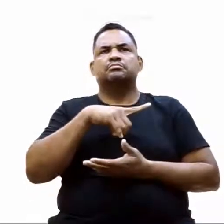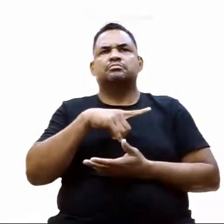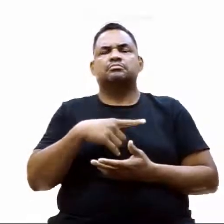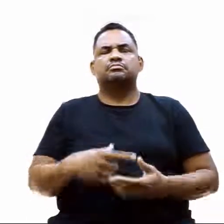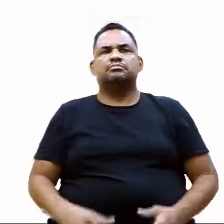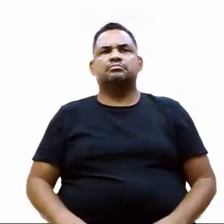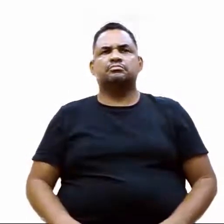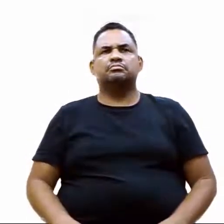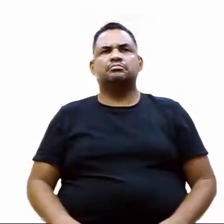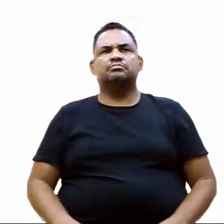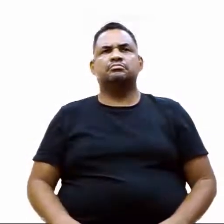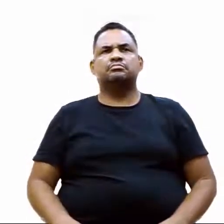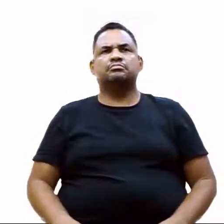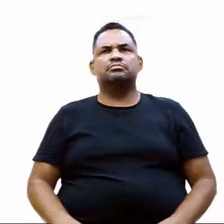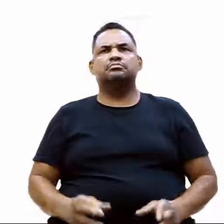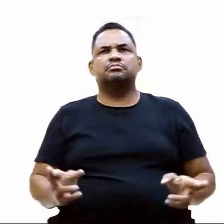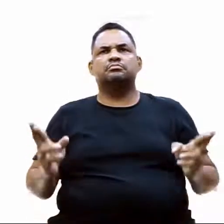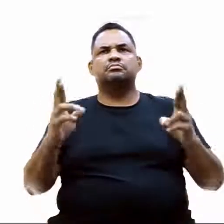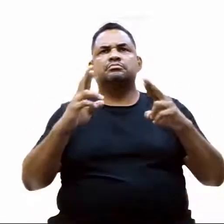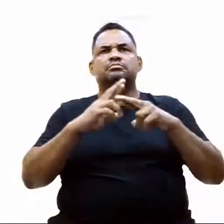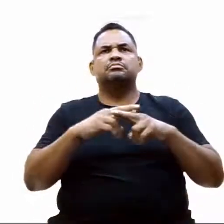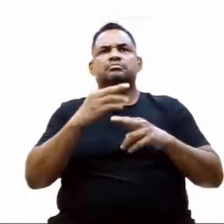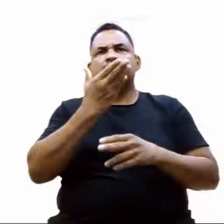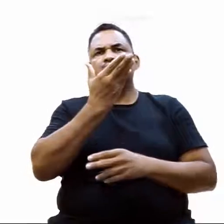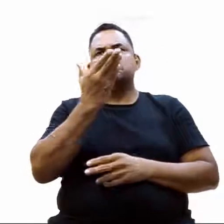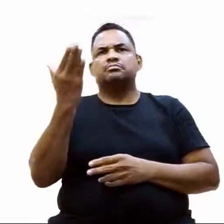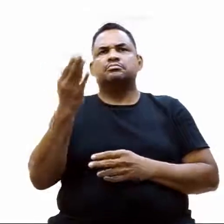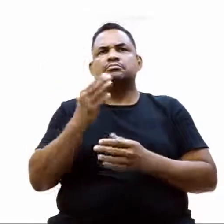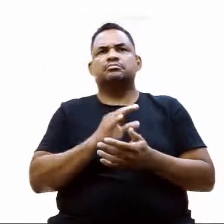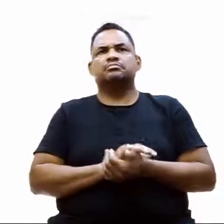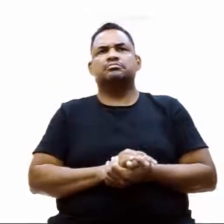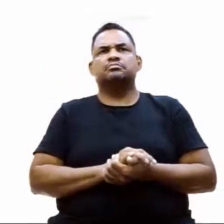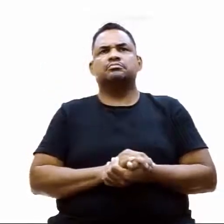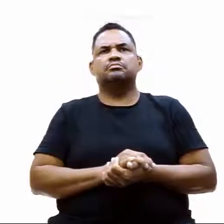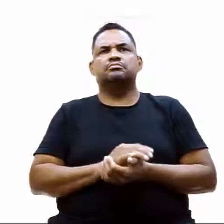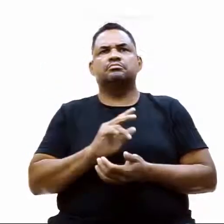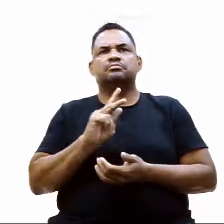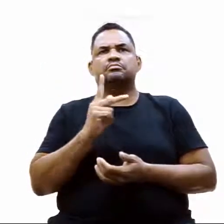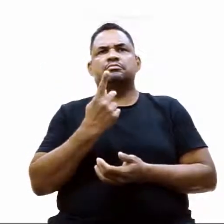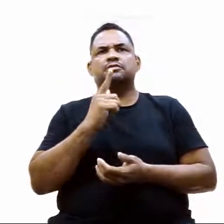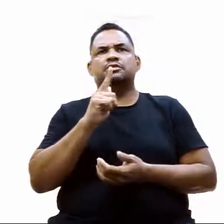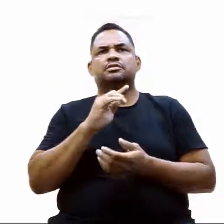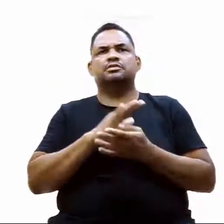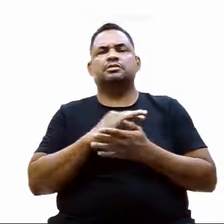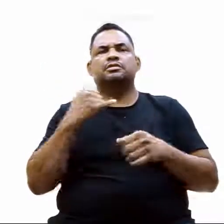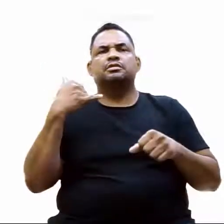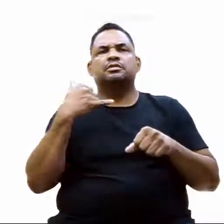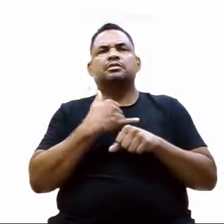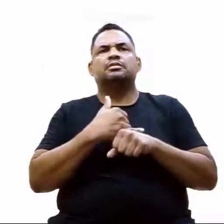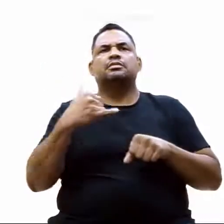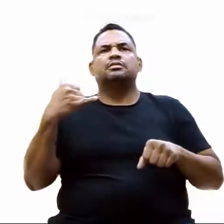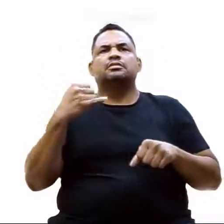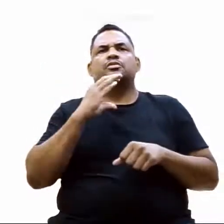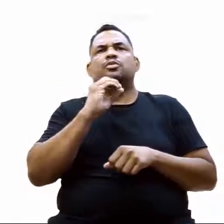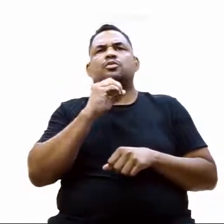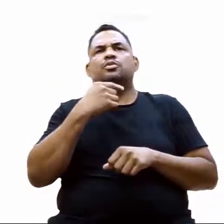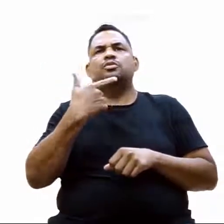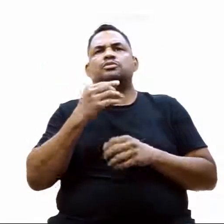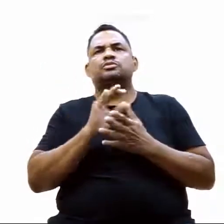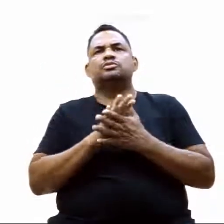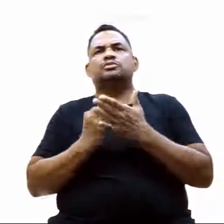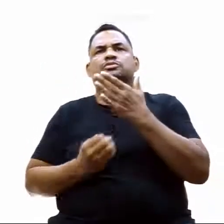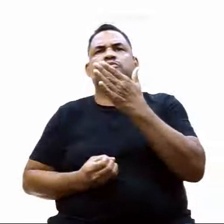nós temos uma reação entre o mercúrio metálico e o oxigênio, formando